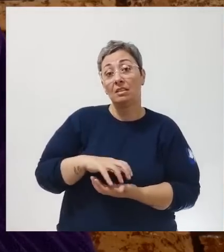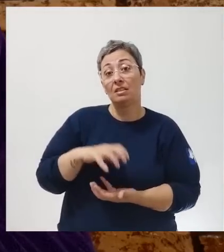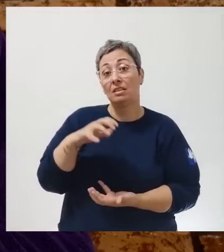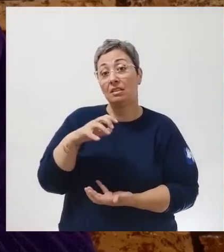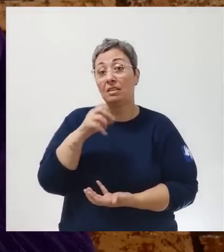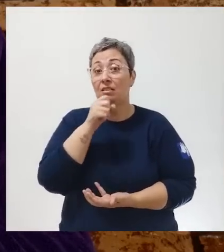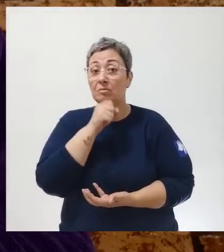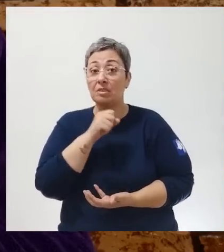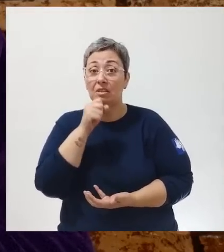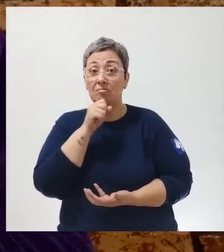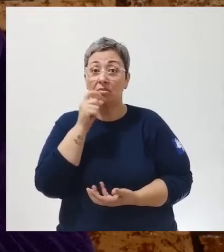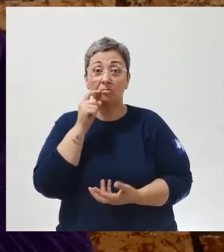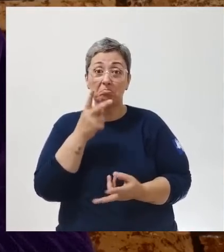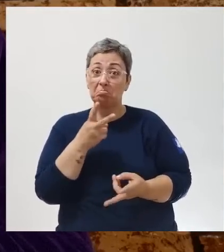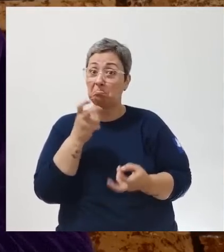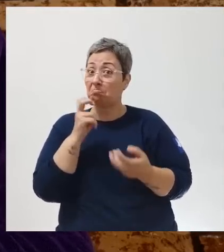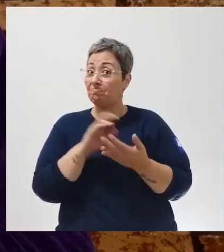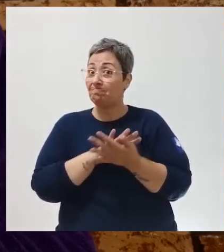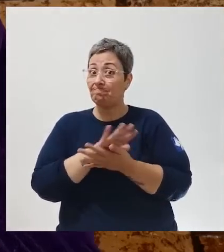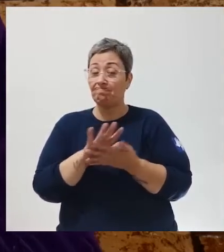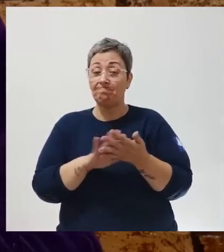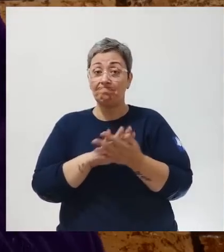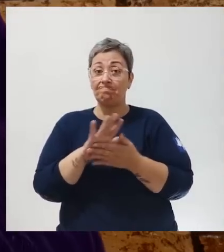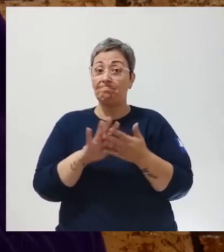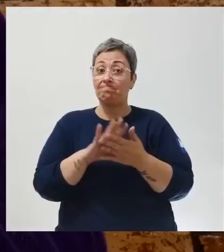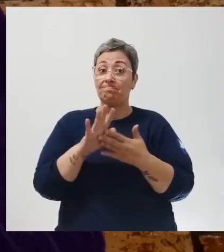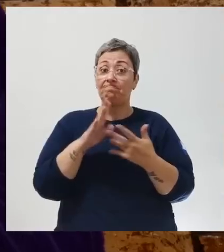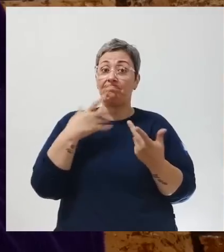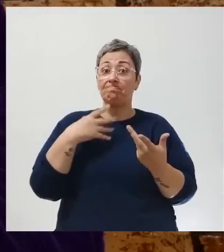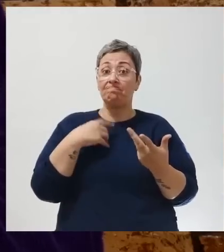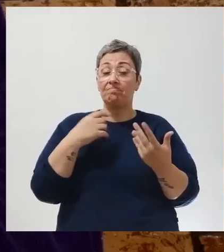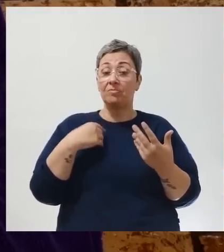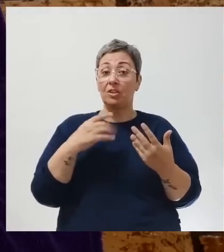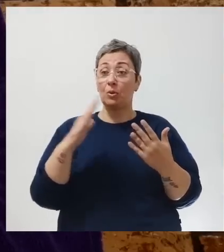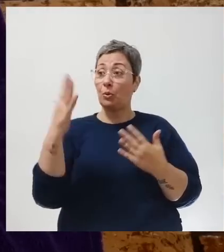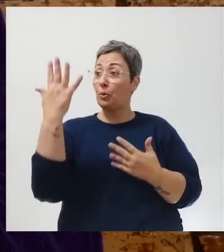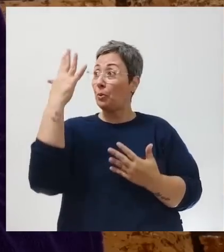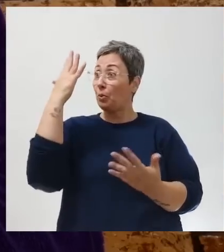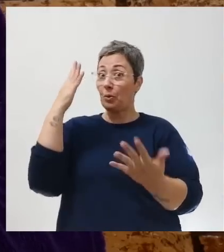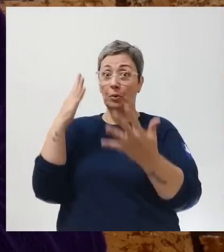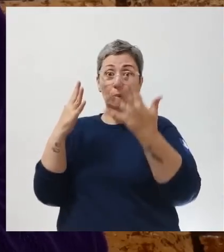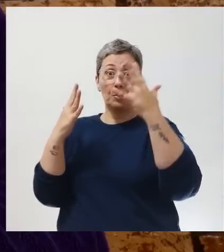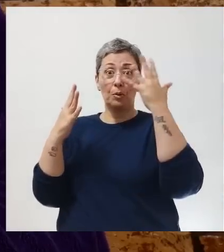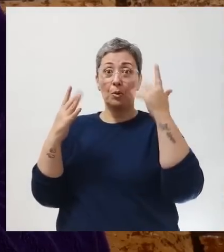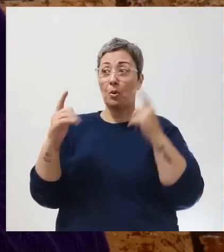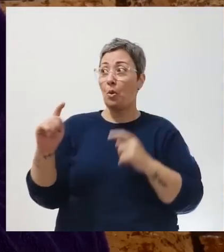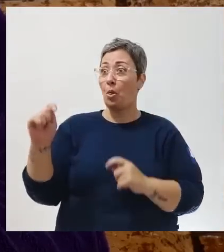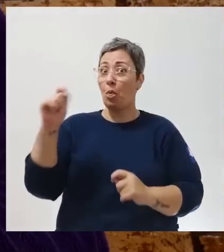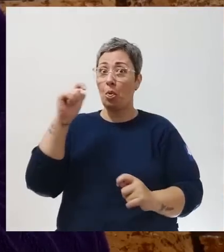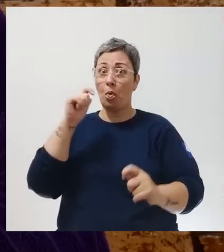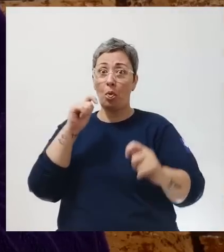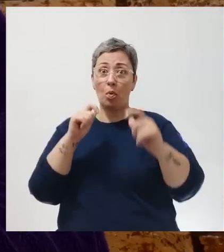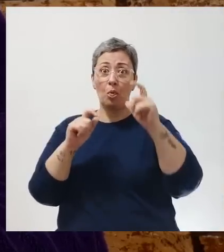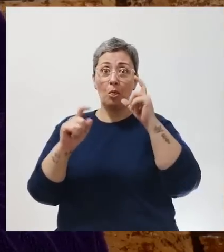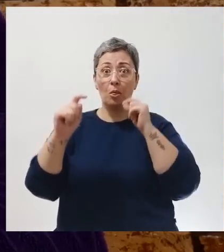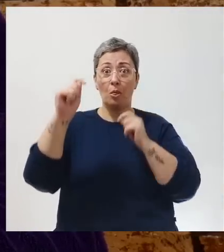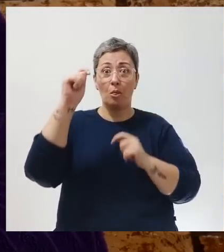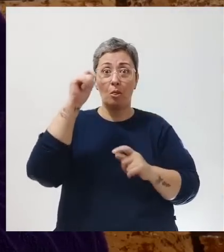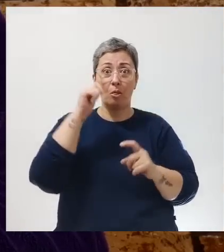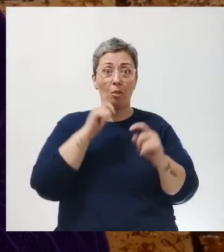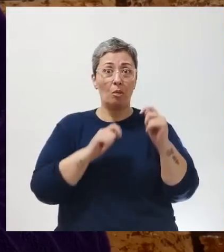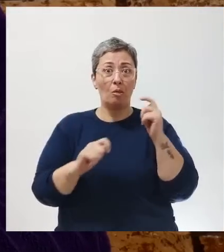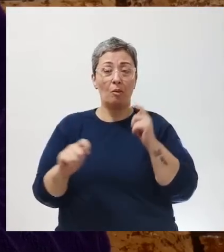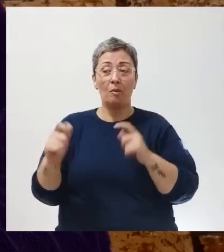Envelhecia sem perceber, diante dos educados espelhos reais que mentiam a